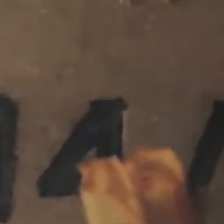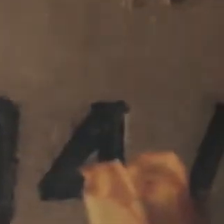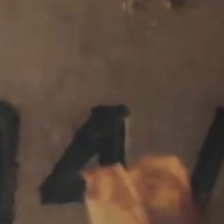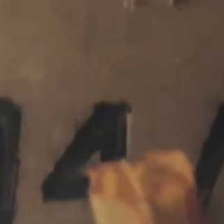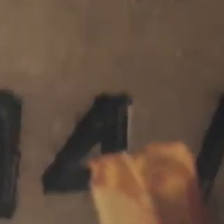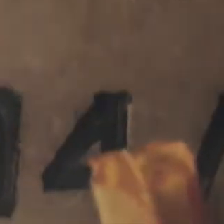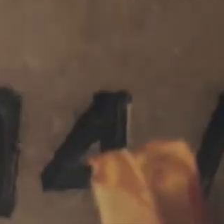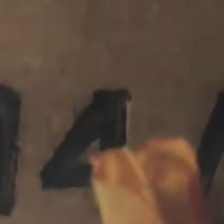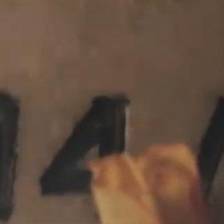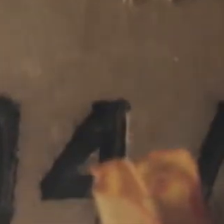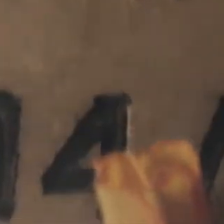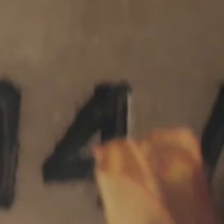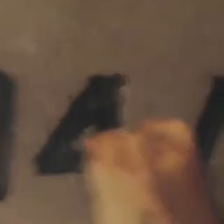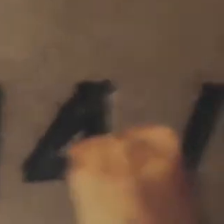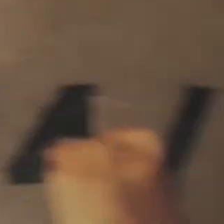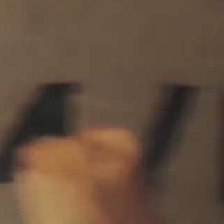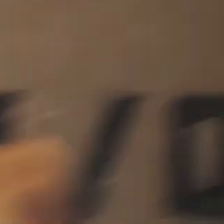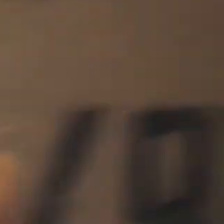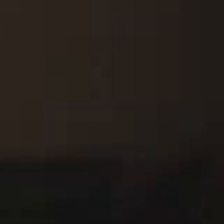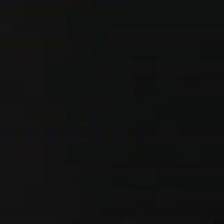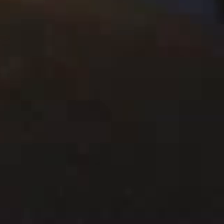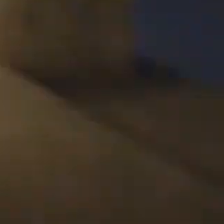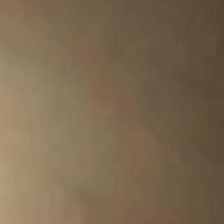Tava lendo uma mensagem no celular.